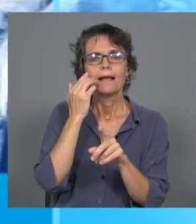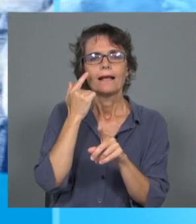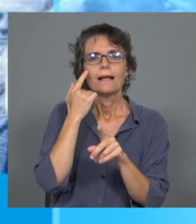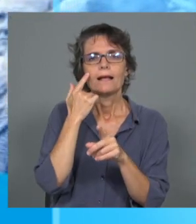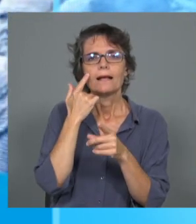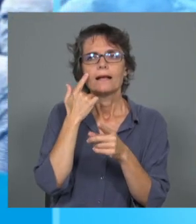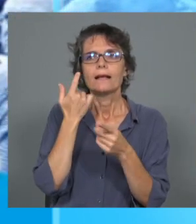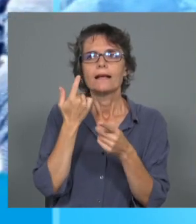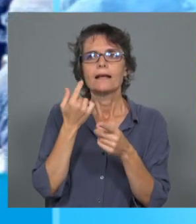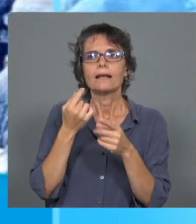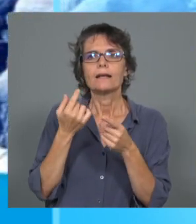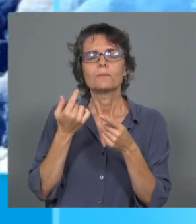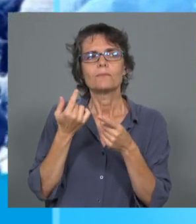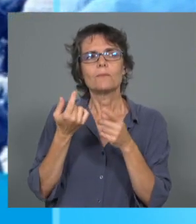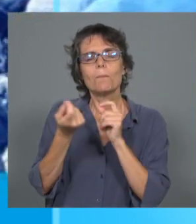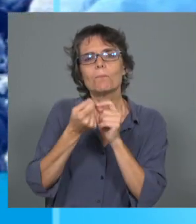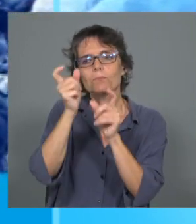sentadas a secretárias e os programas serem